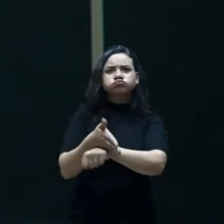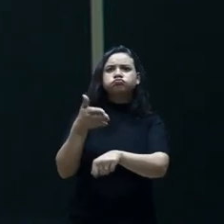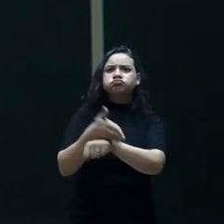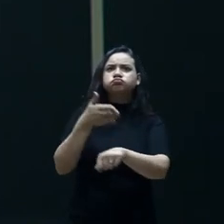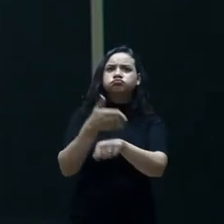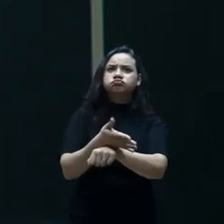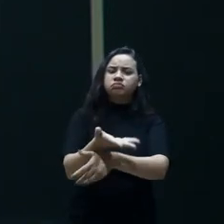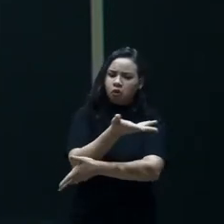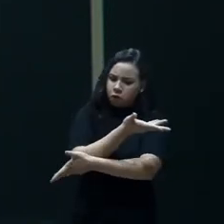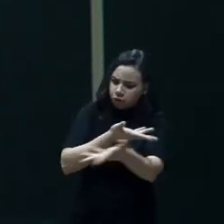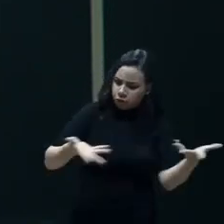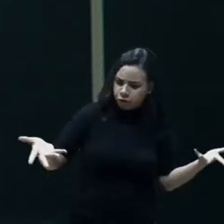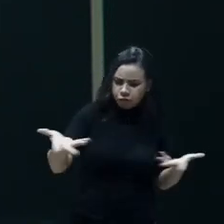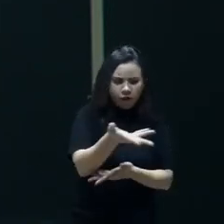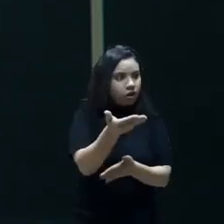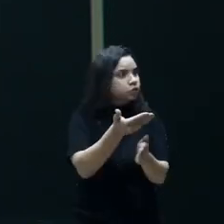Quis se envolver em tudo.